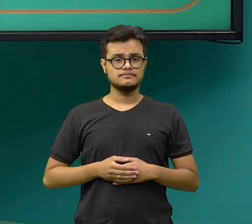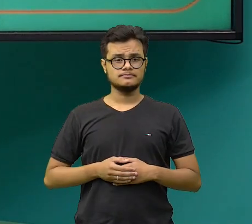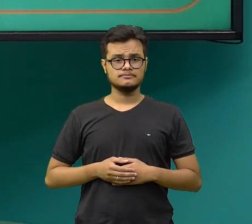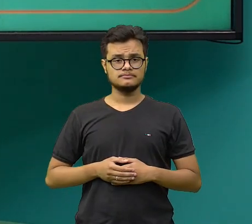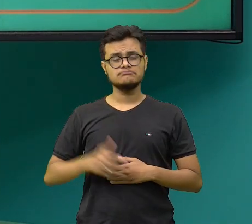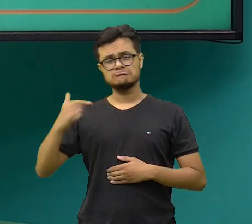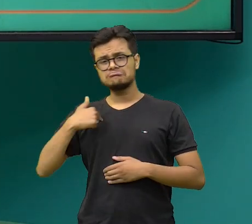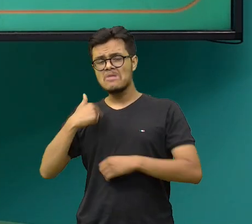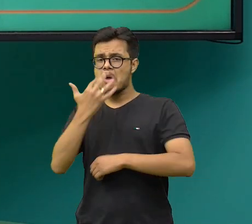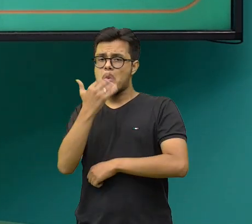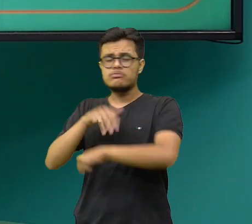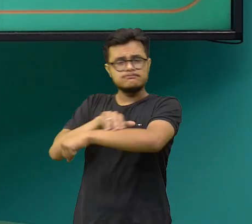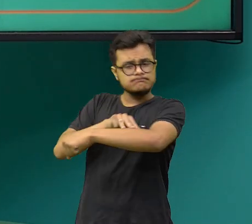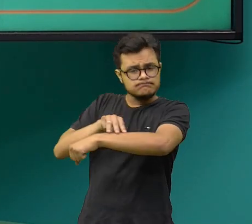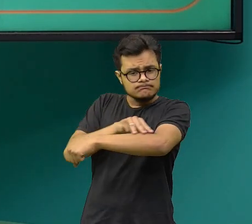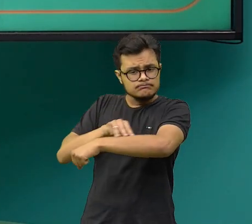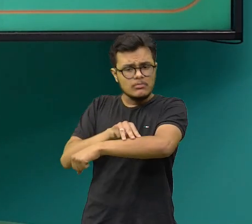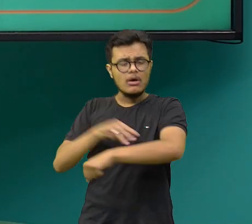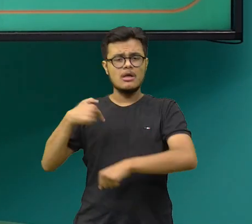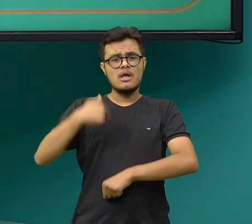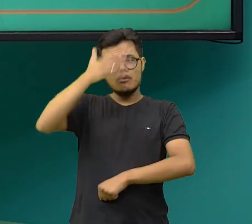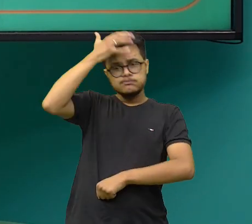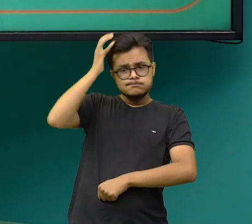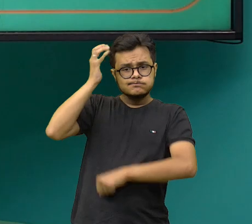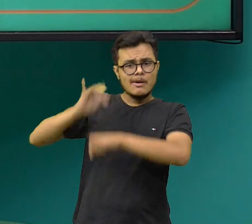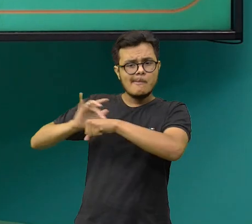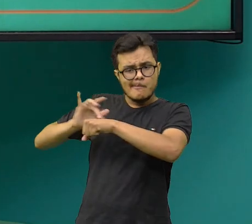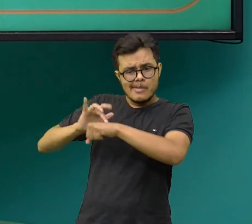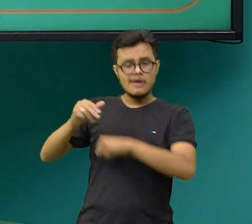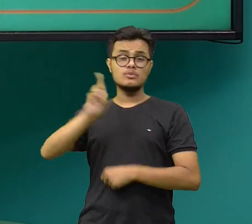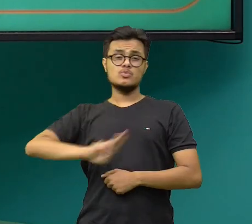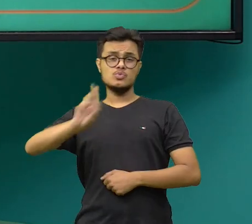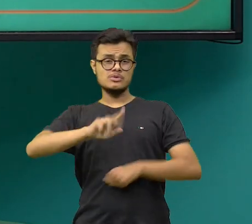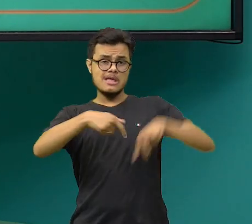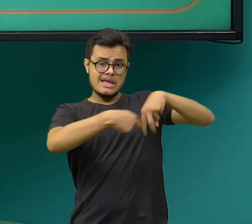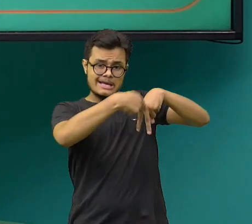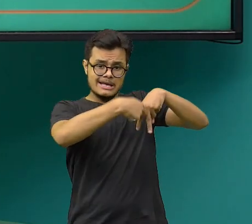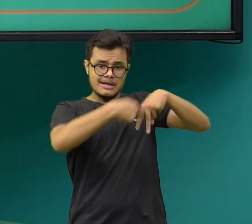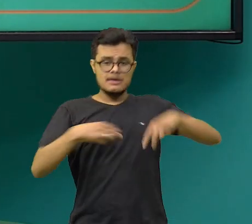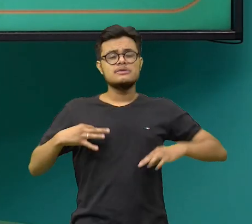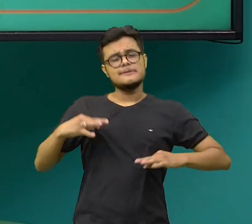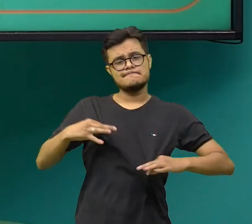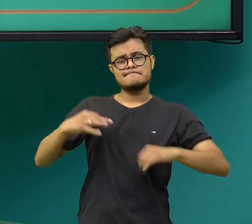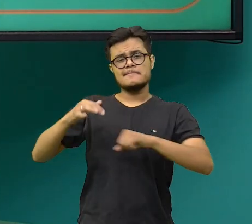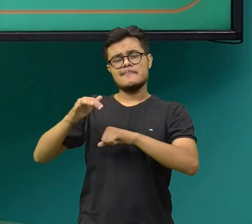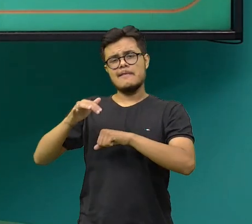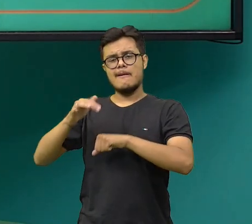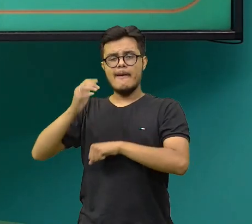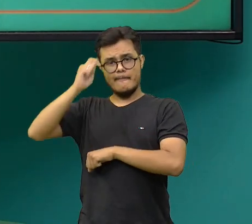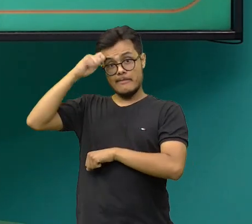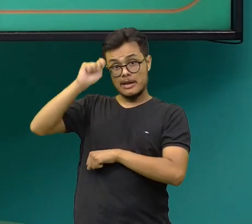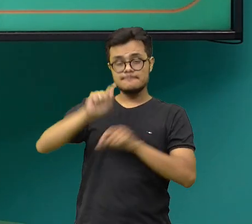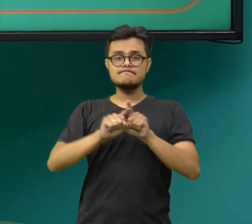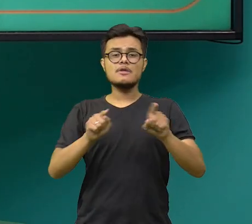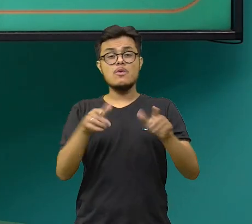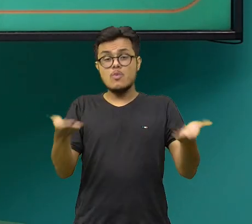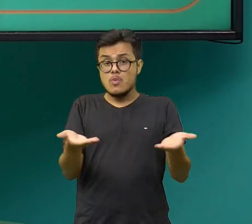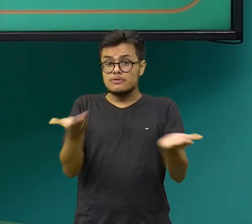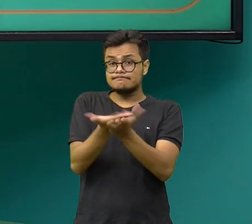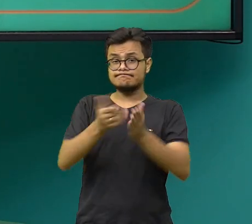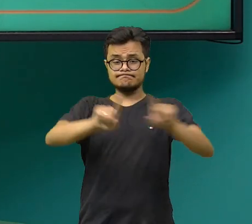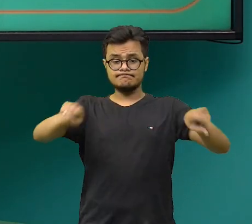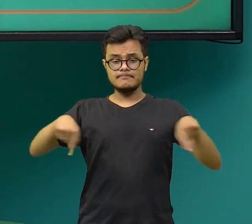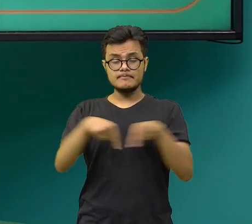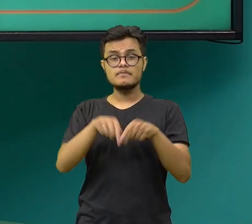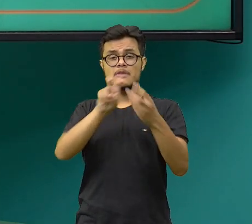sou pardo, tenho cabelos escuros e estou trajando calça jeans e camiseta preta. E nossa aula está acontecendo num